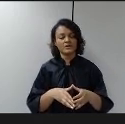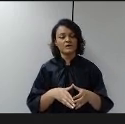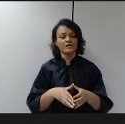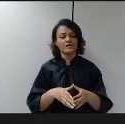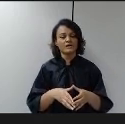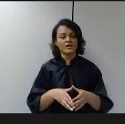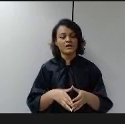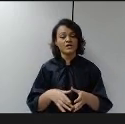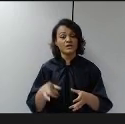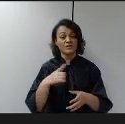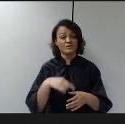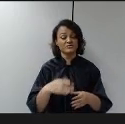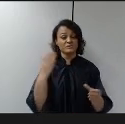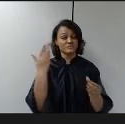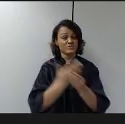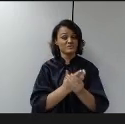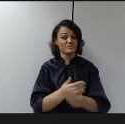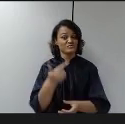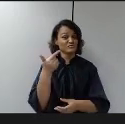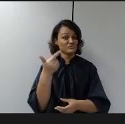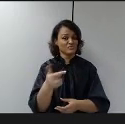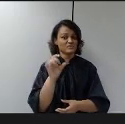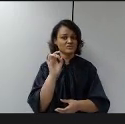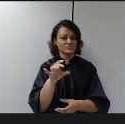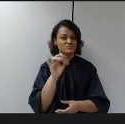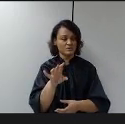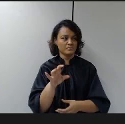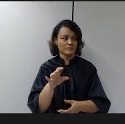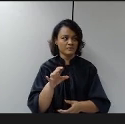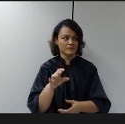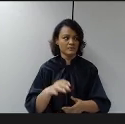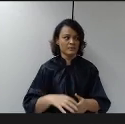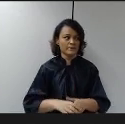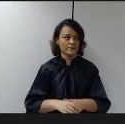processos de sustentação oral, e,